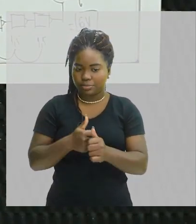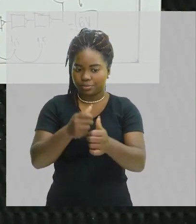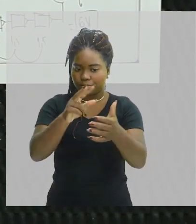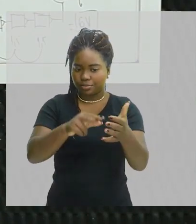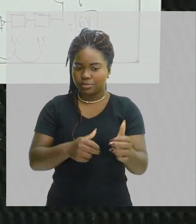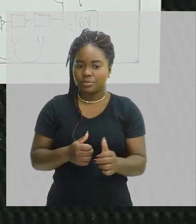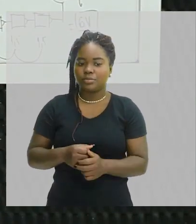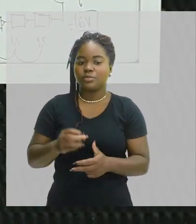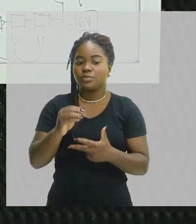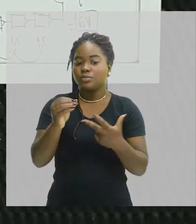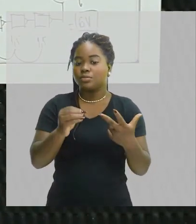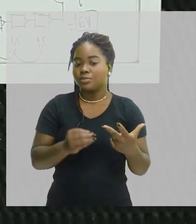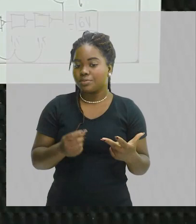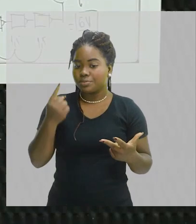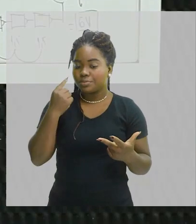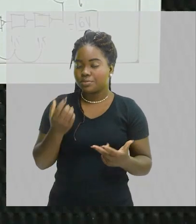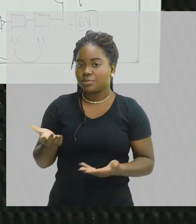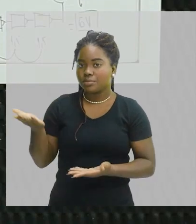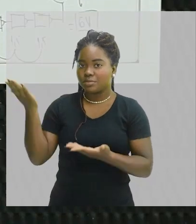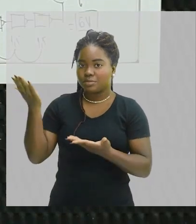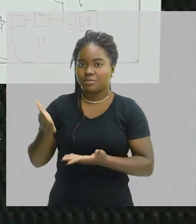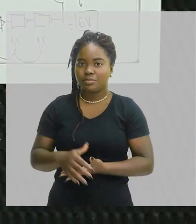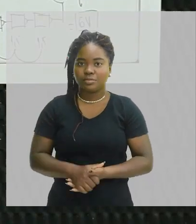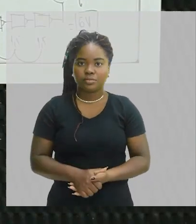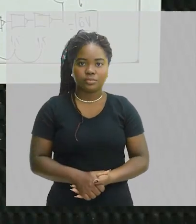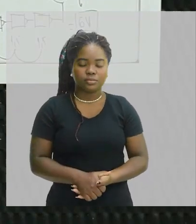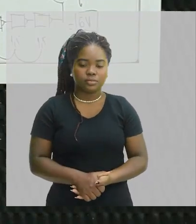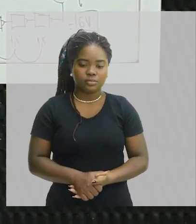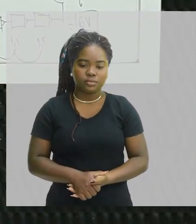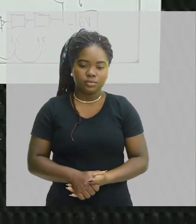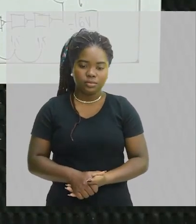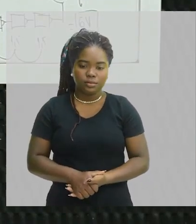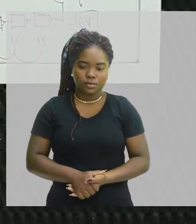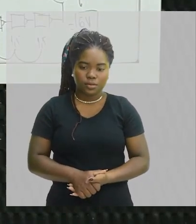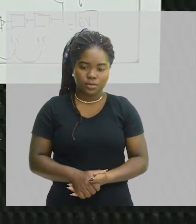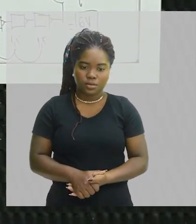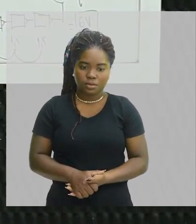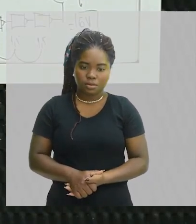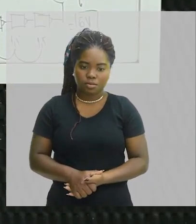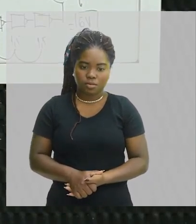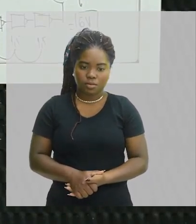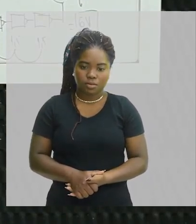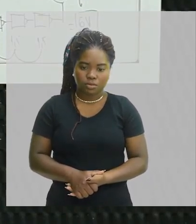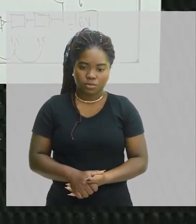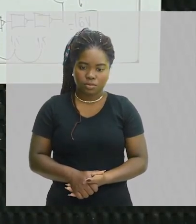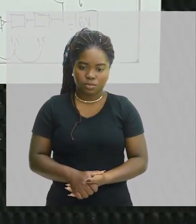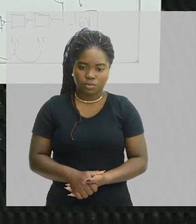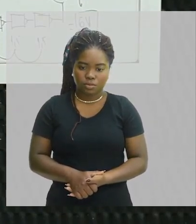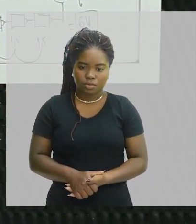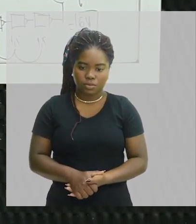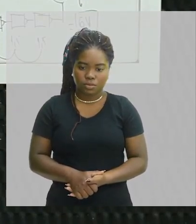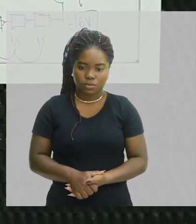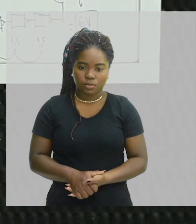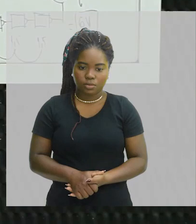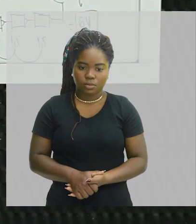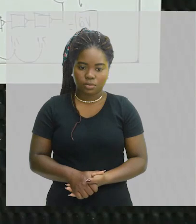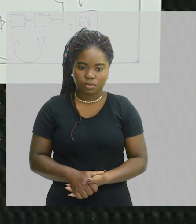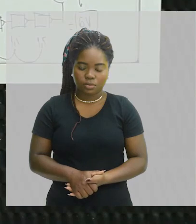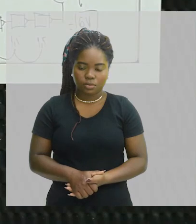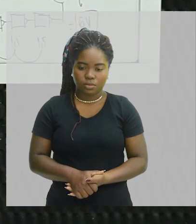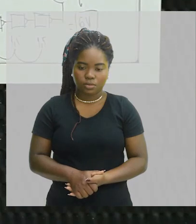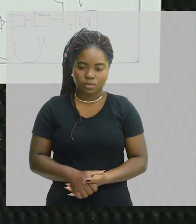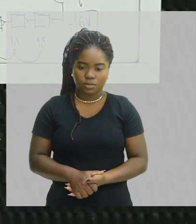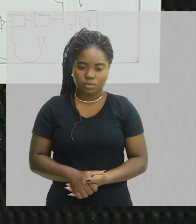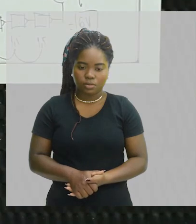diz o seguinte, ó, questão do Enem também. Em uma residência, cercas eletrificadas são utilizadas